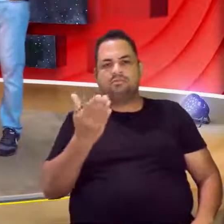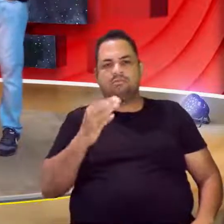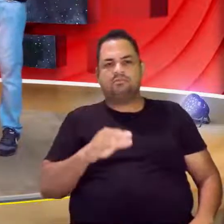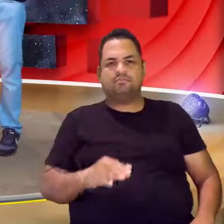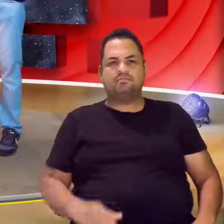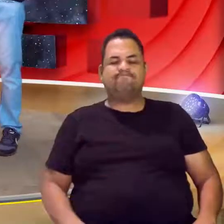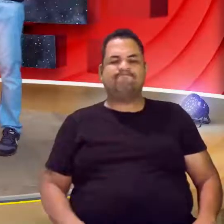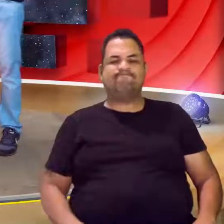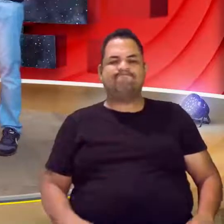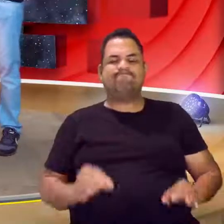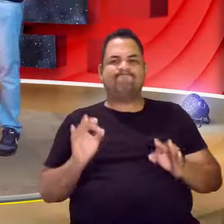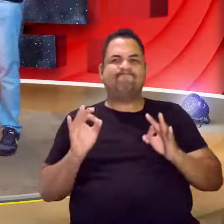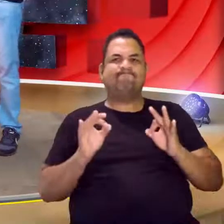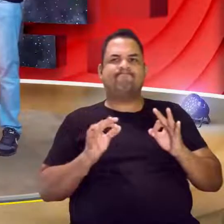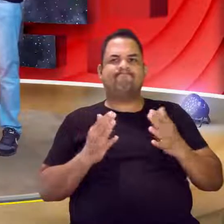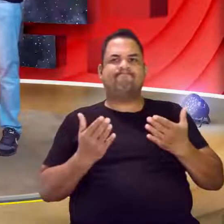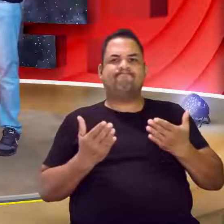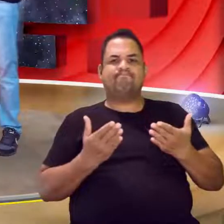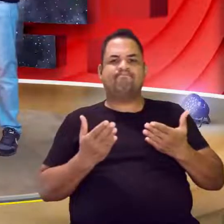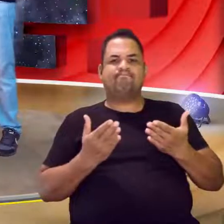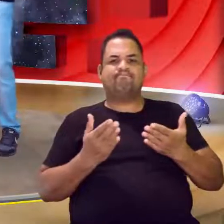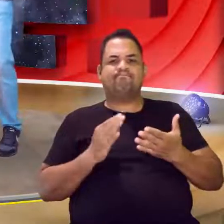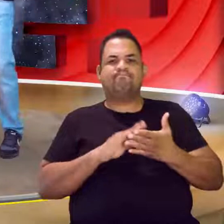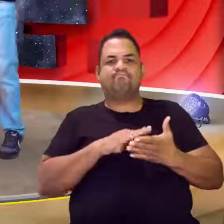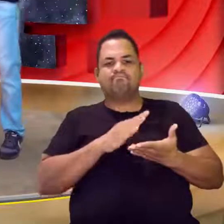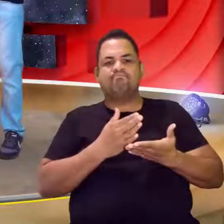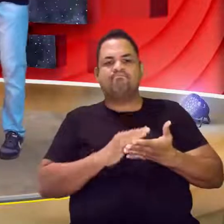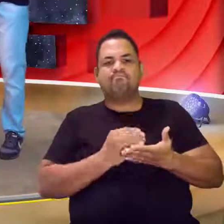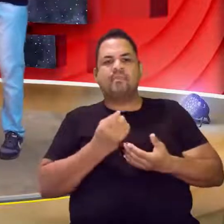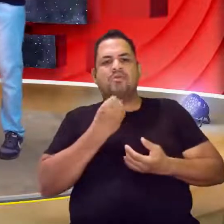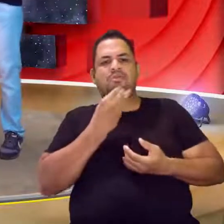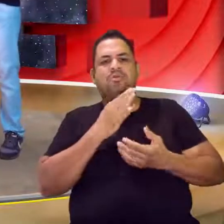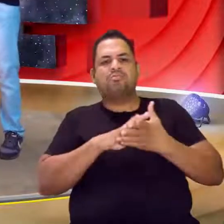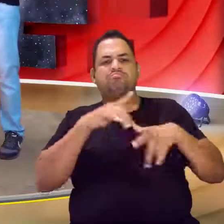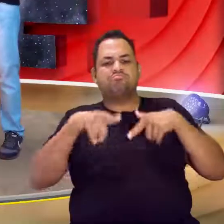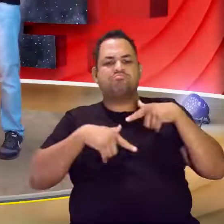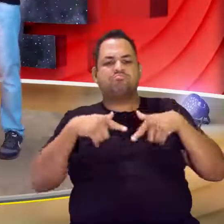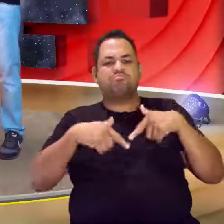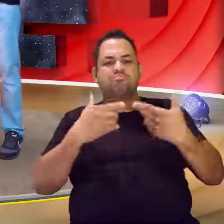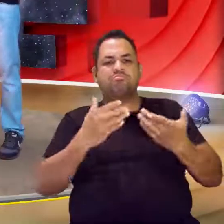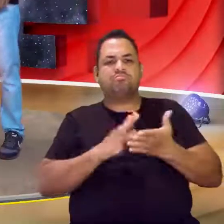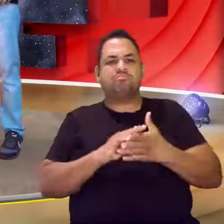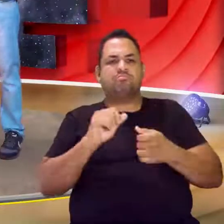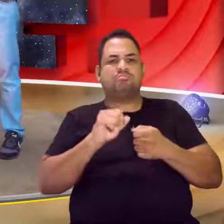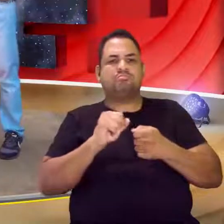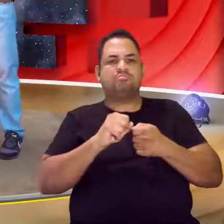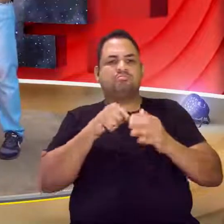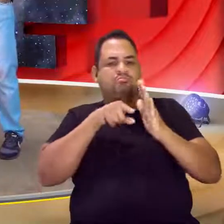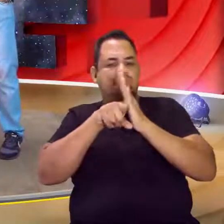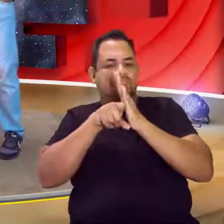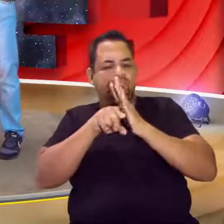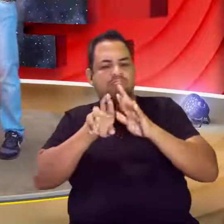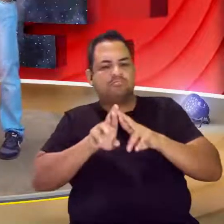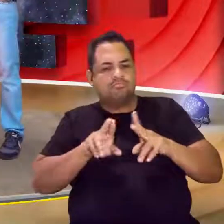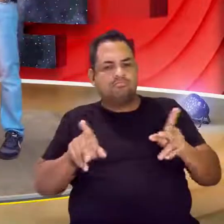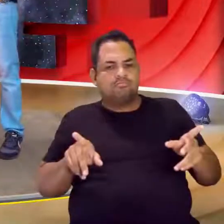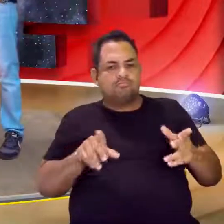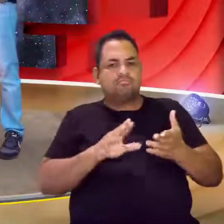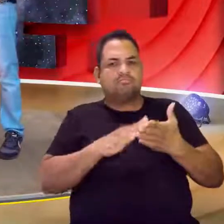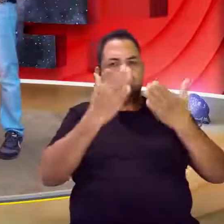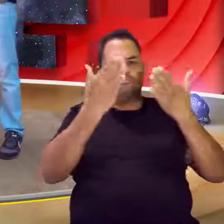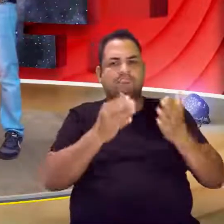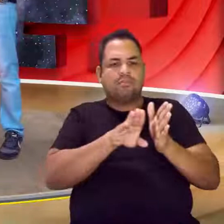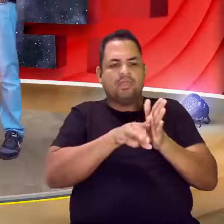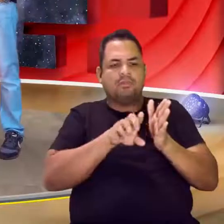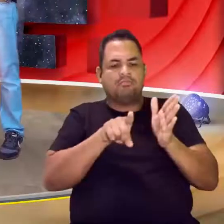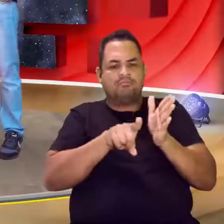com uma escala bem boa de trabalhar e só fazer assim a análise da diferença. E esse detalhe